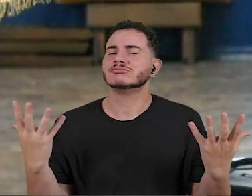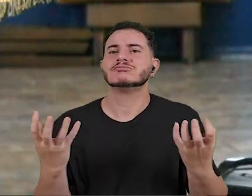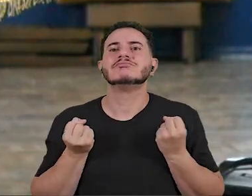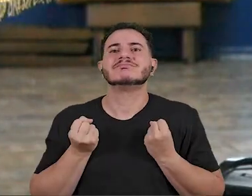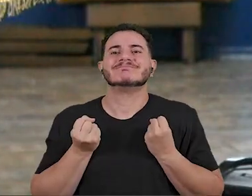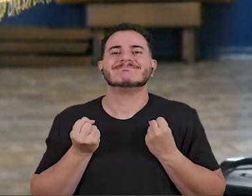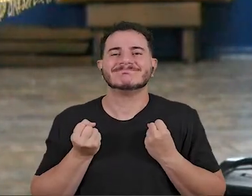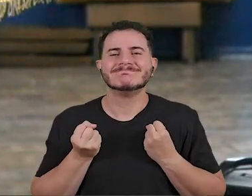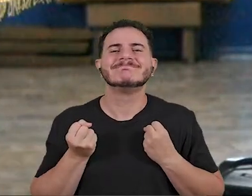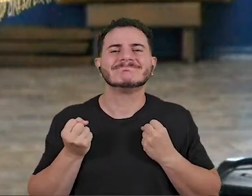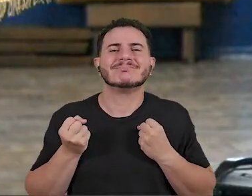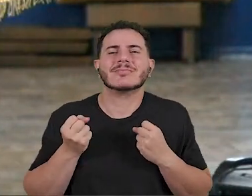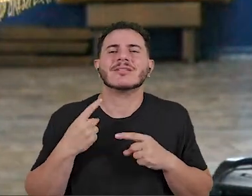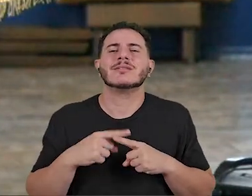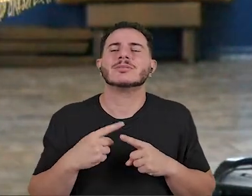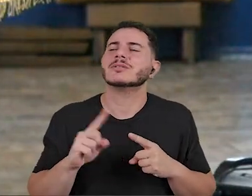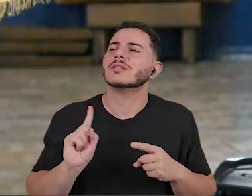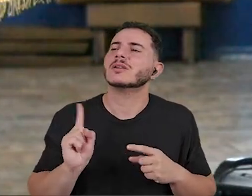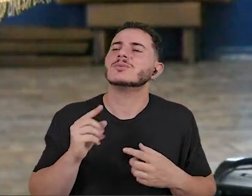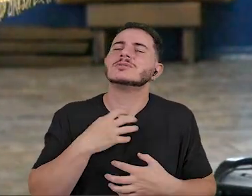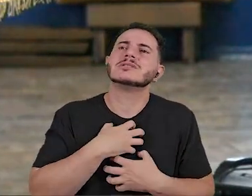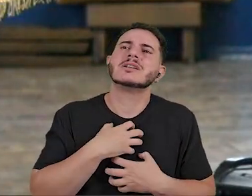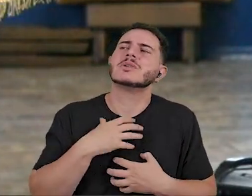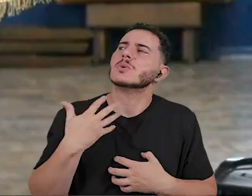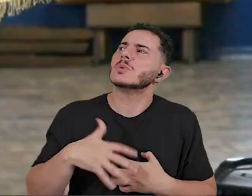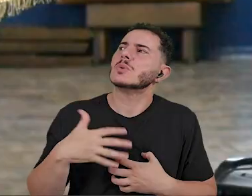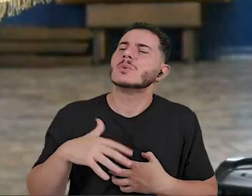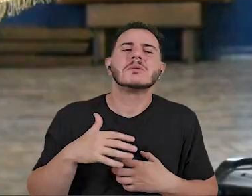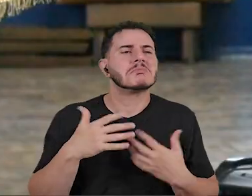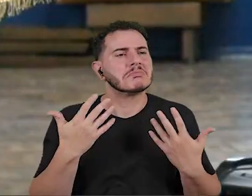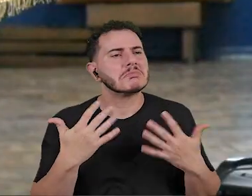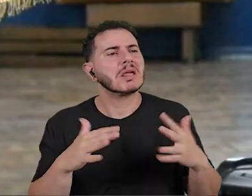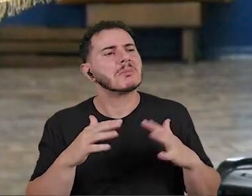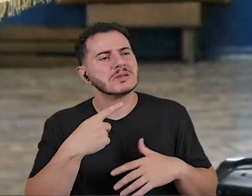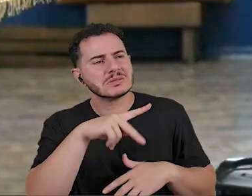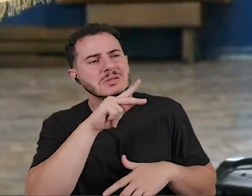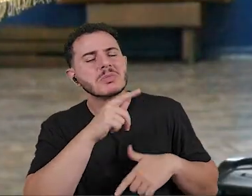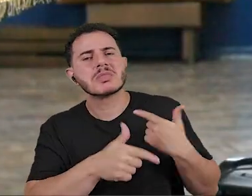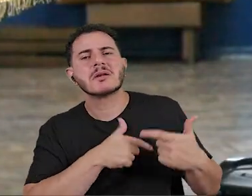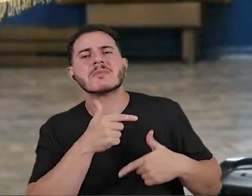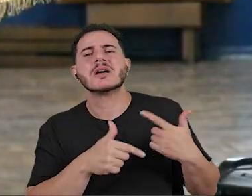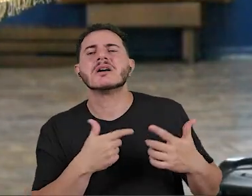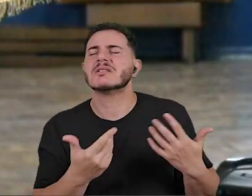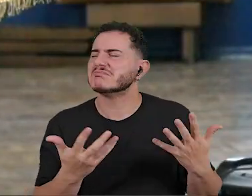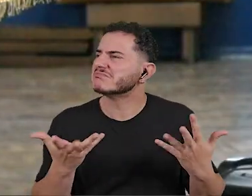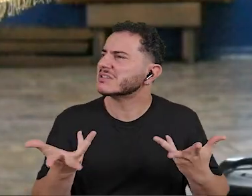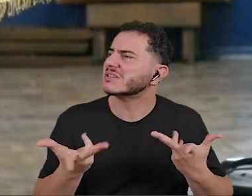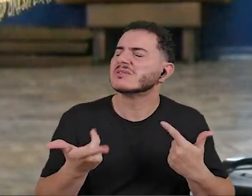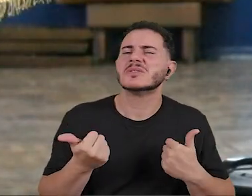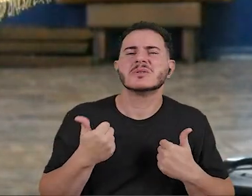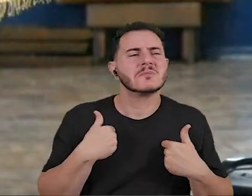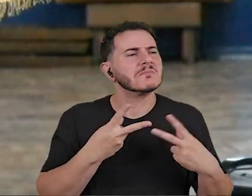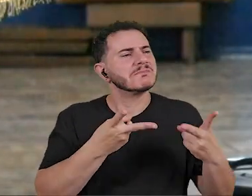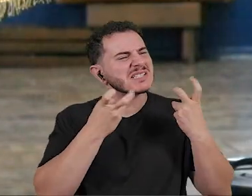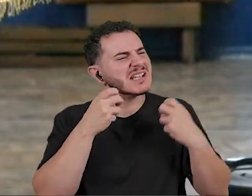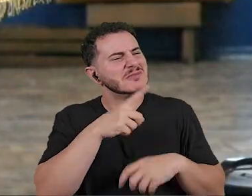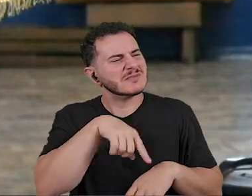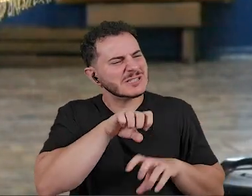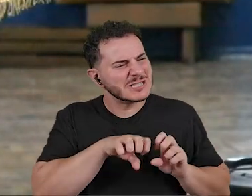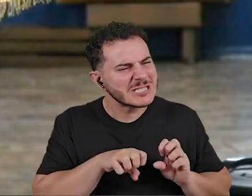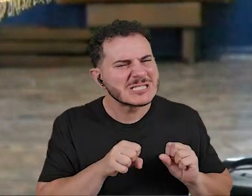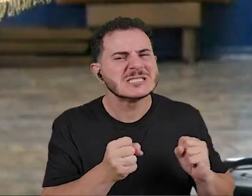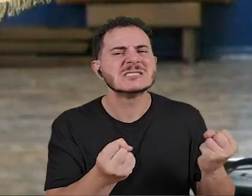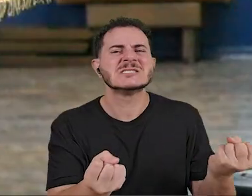caramba, parabéns pelo teu trabalho, foi massa, dá para perceber que vocês estão vindo e fazendo algo sério no